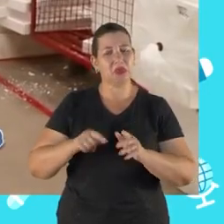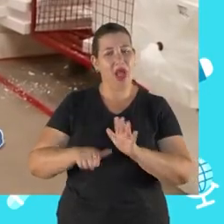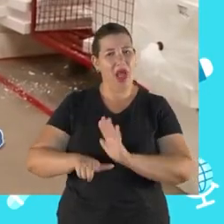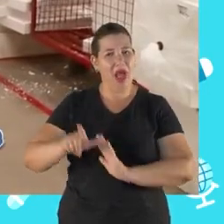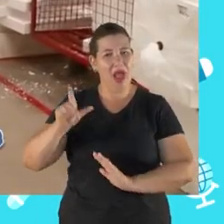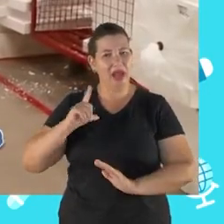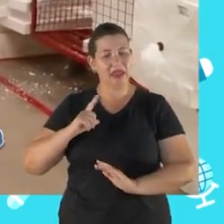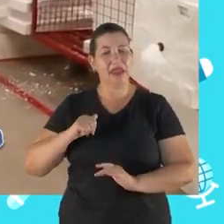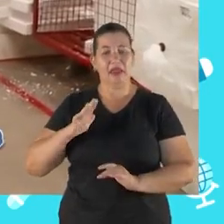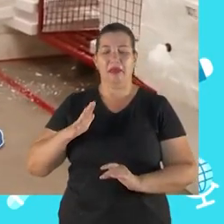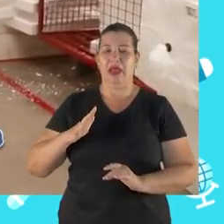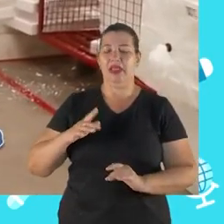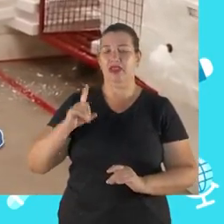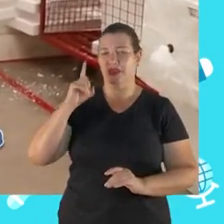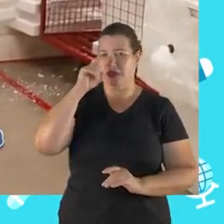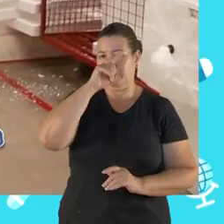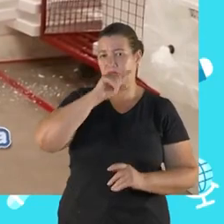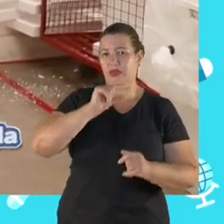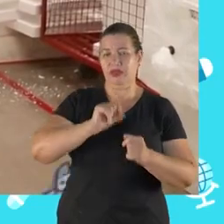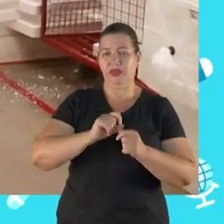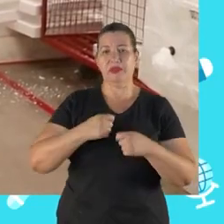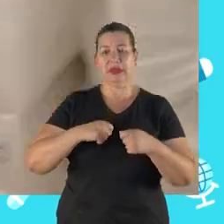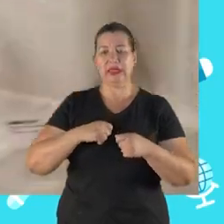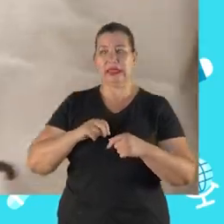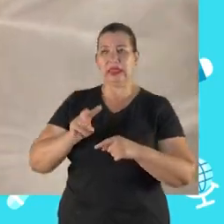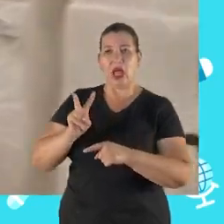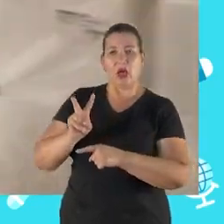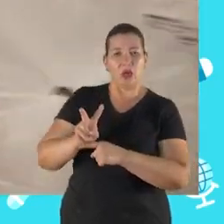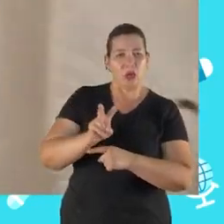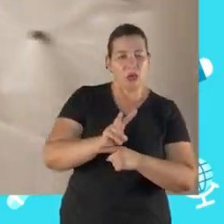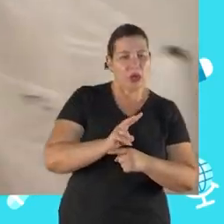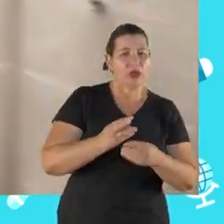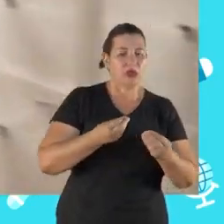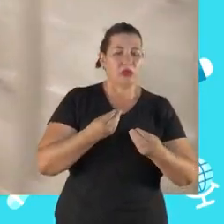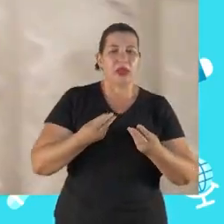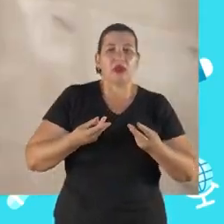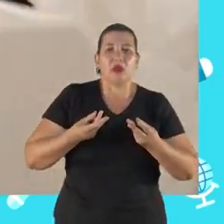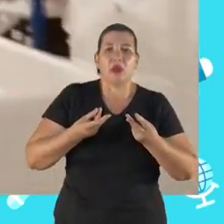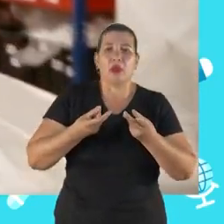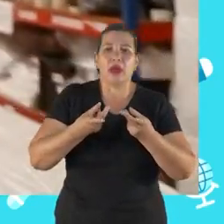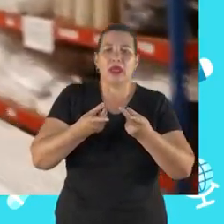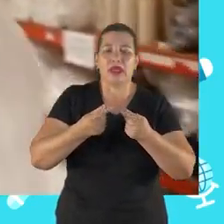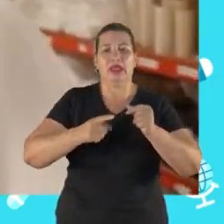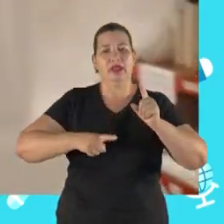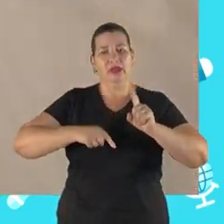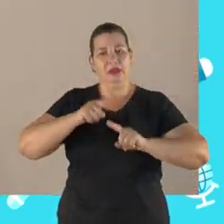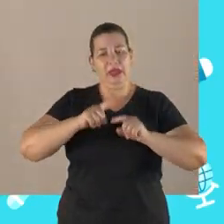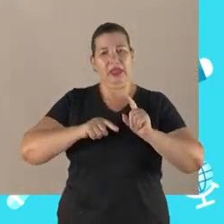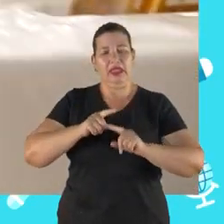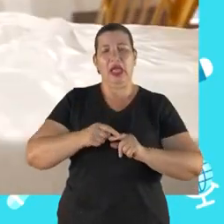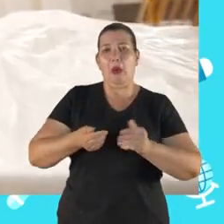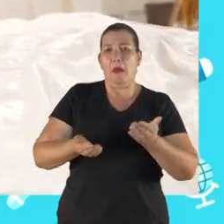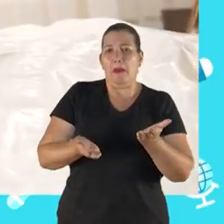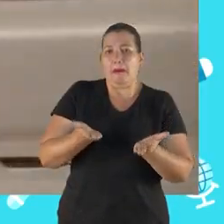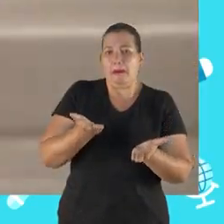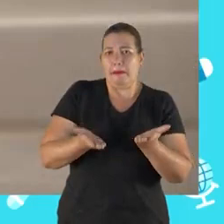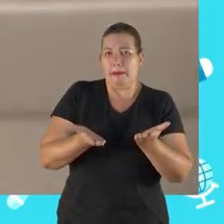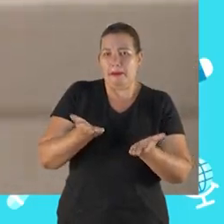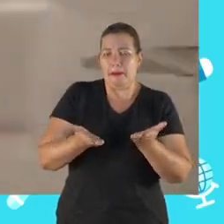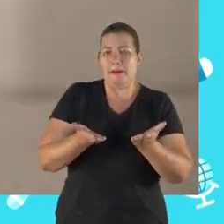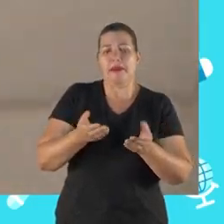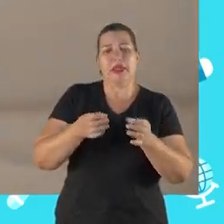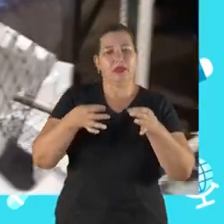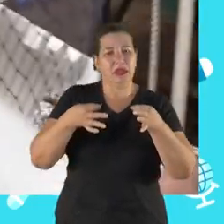simples, mas tudo que está por trás que é um pouco mais complicado. Além dos cuidados que a gente tem que ter em relação à qualidade do produto, ou seja, a